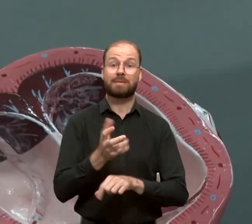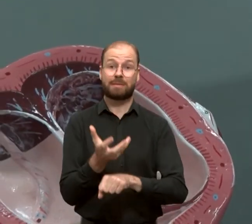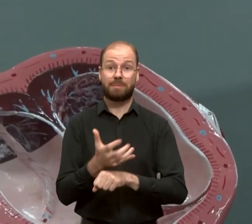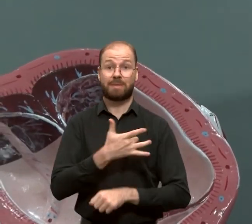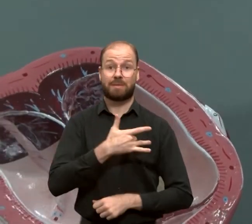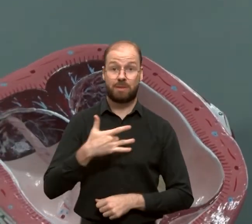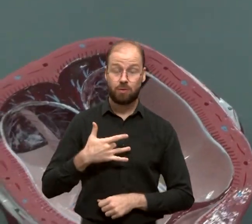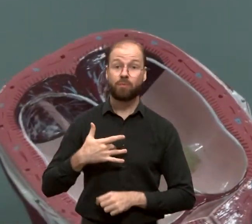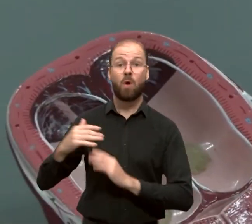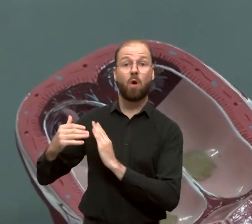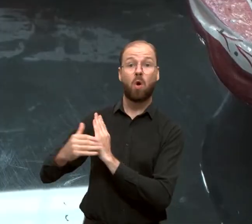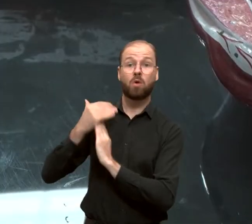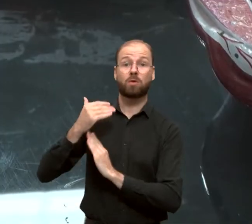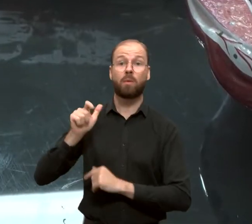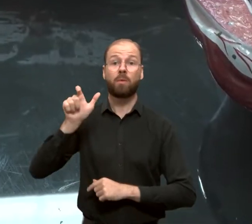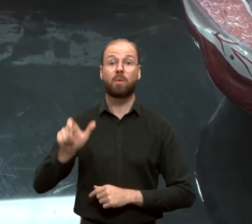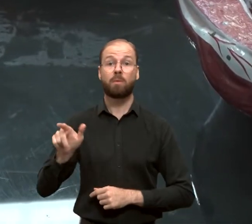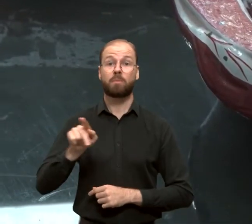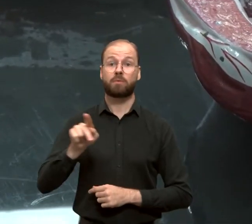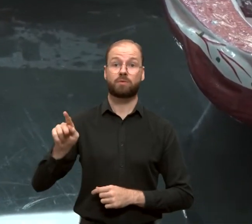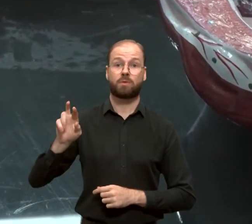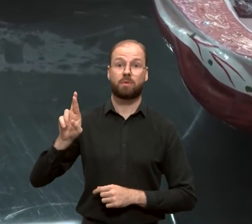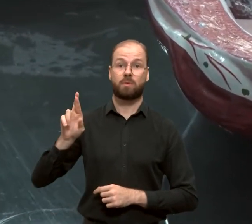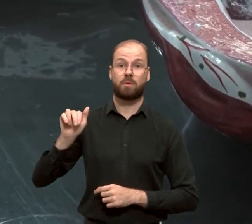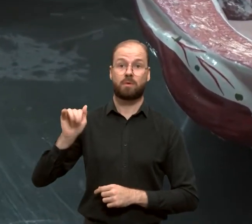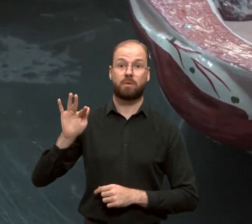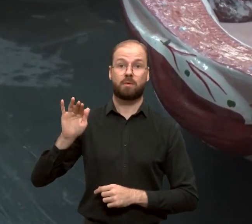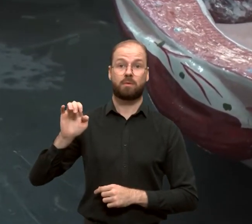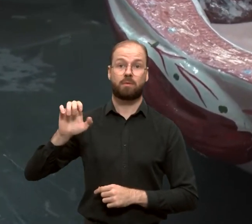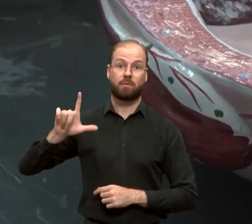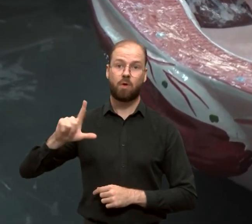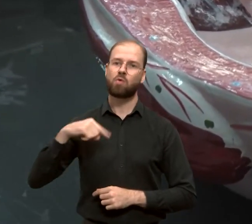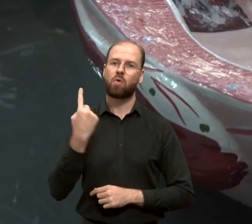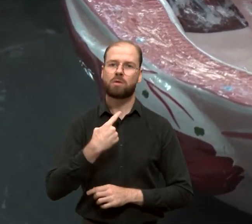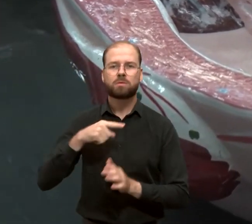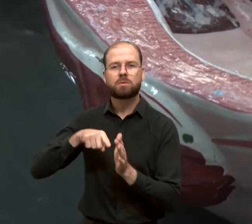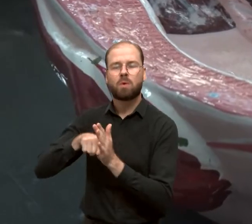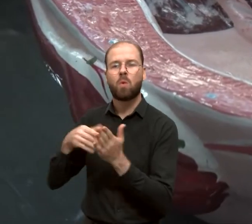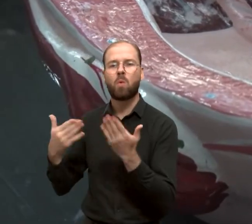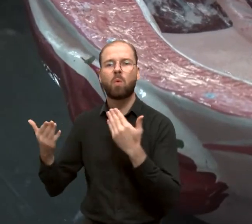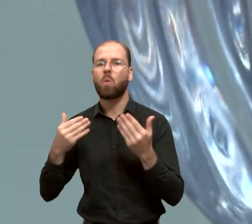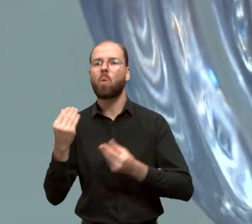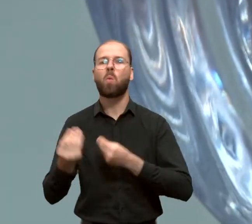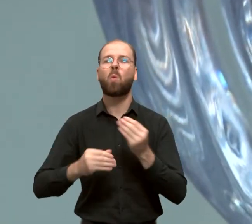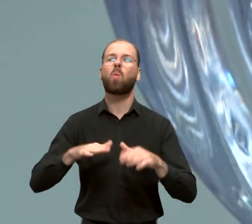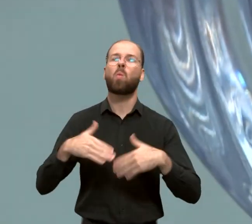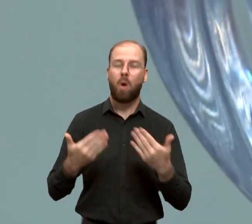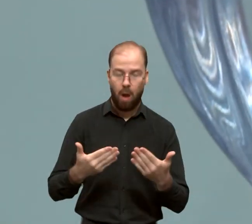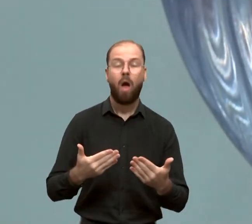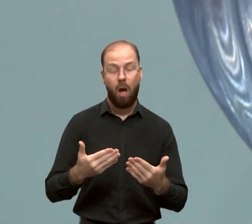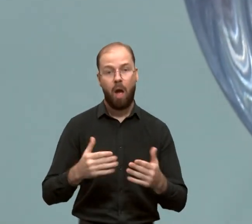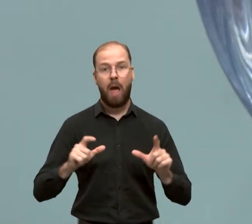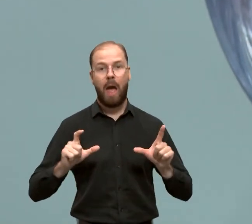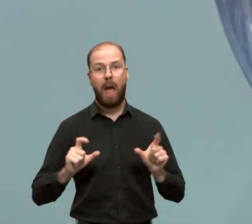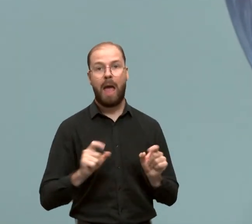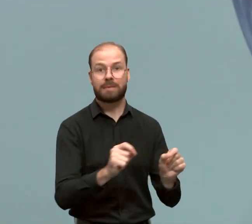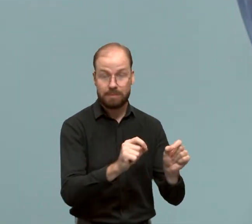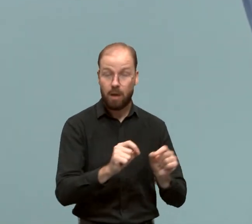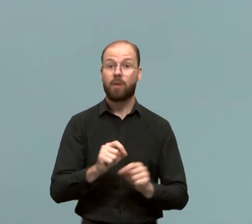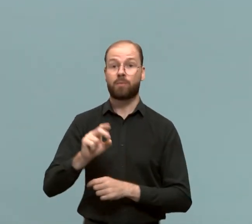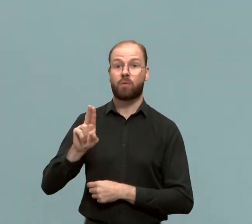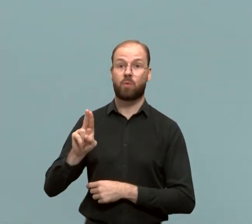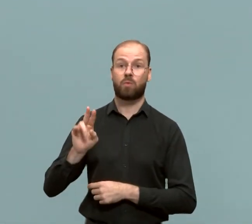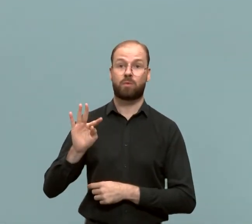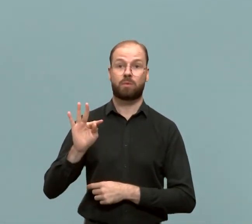né, do professor Rafael, a gente foi conversando sobre qual agravo a gente poderia pesquisar. E aí surgiu o câncer de colo de útero. Então, a gente fez toda